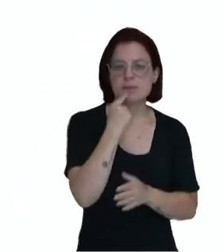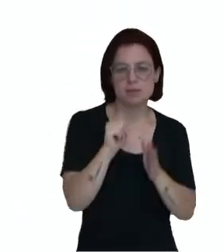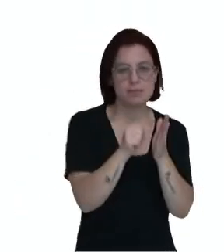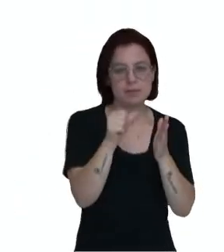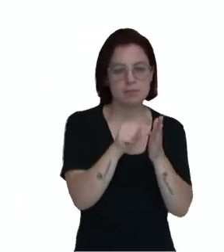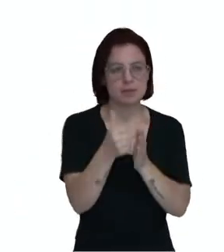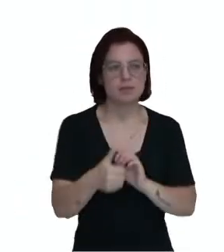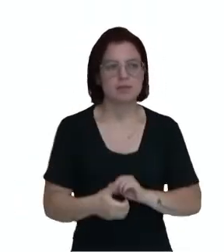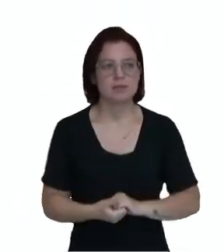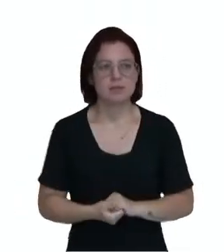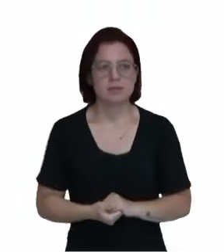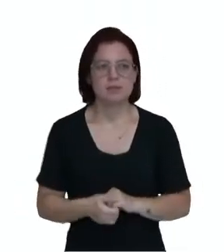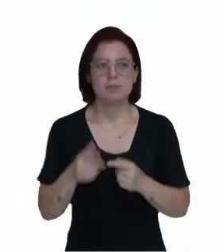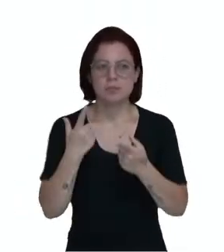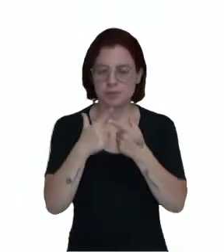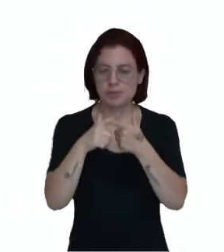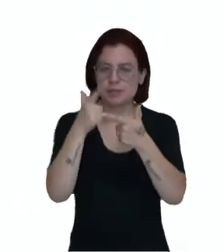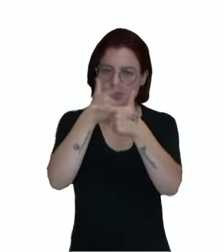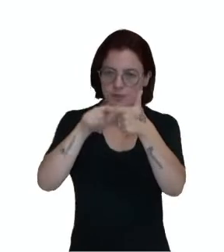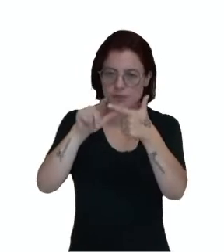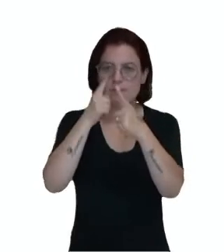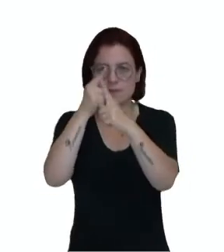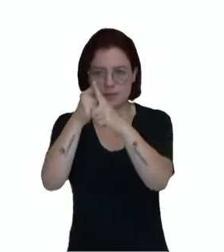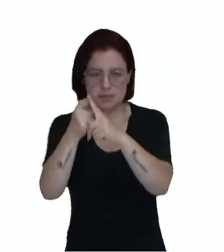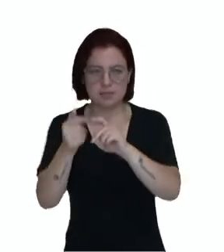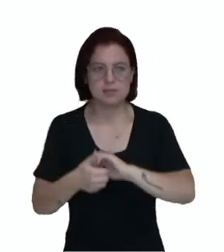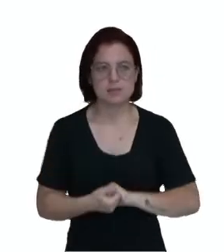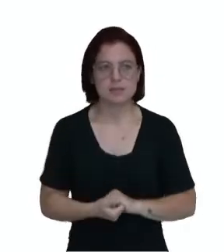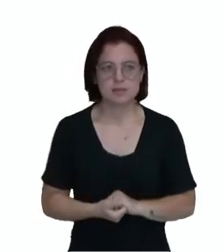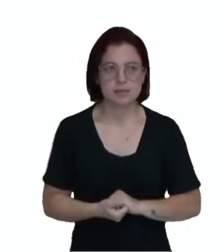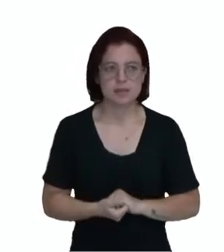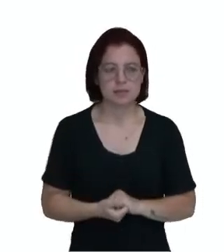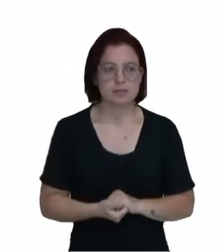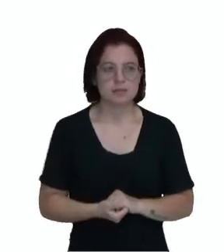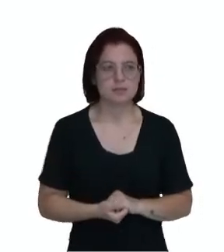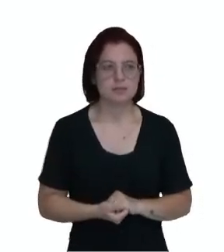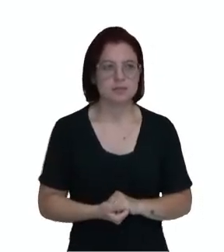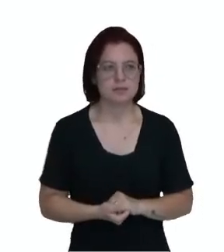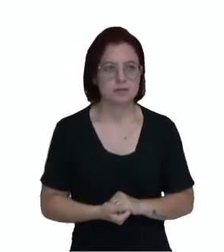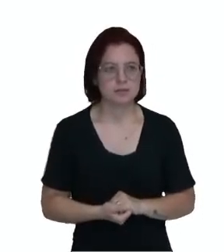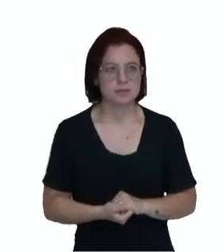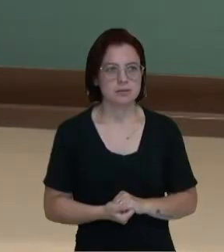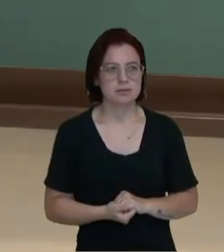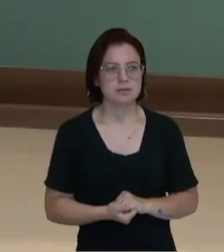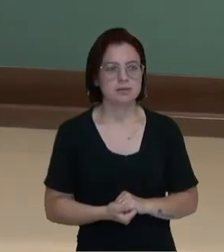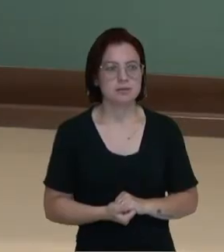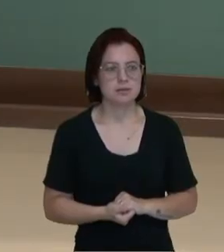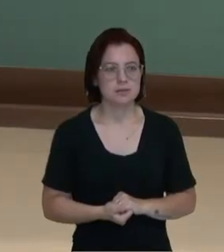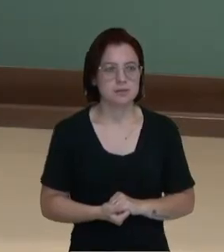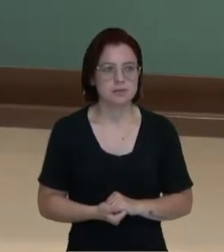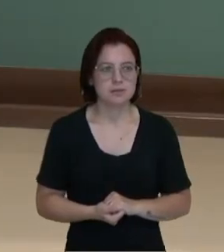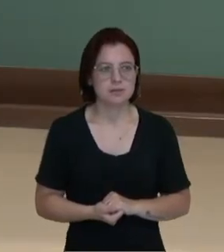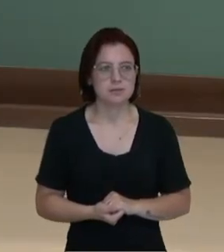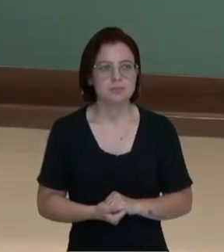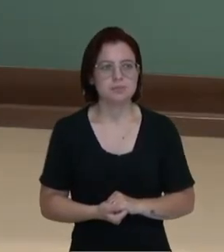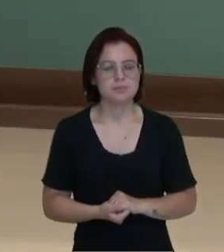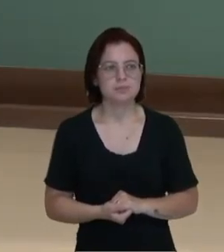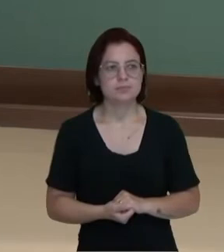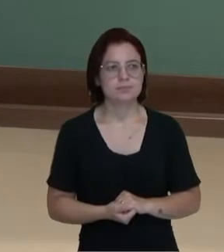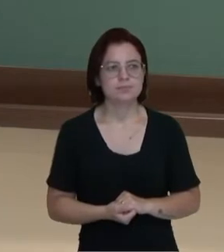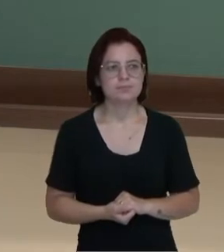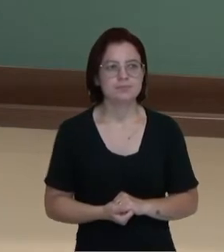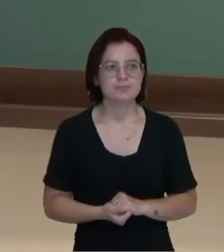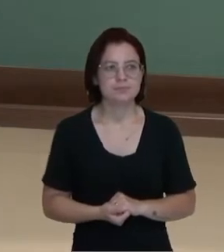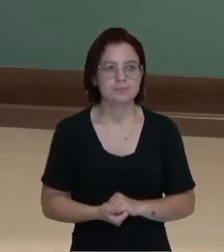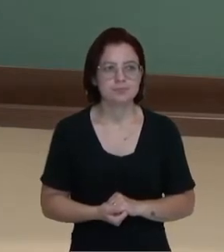54 menos 4 é 50 divididos por 5, menos 4 mais 7, 4 mais 3, que é 7. Continuo